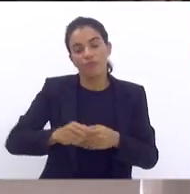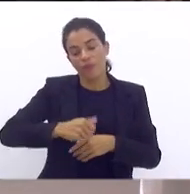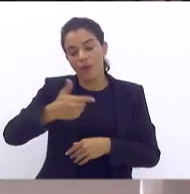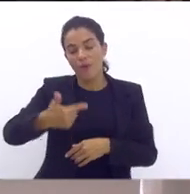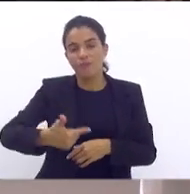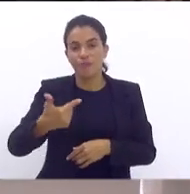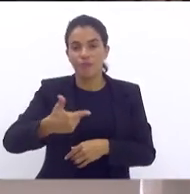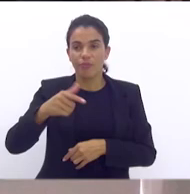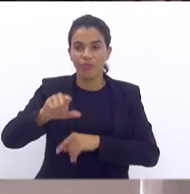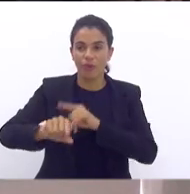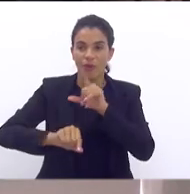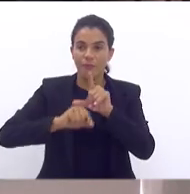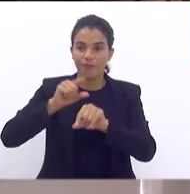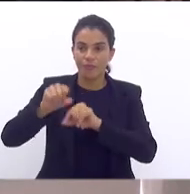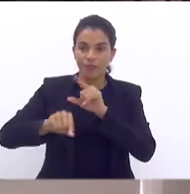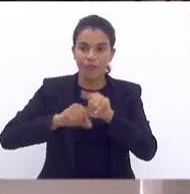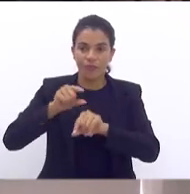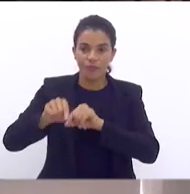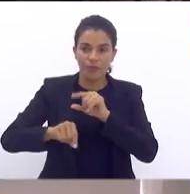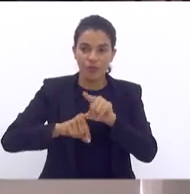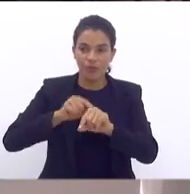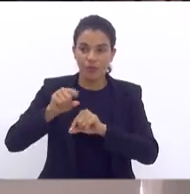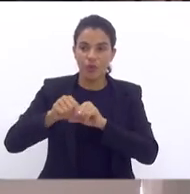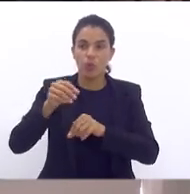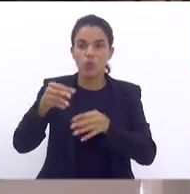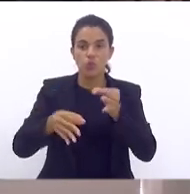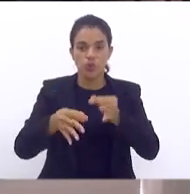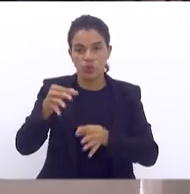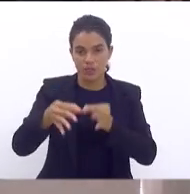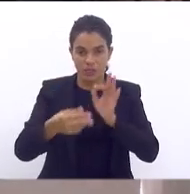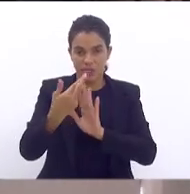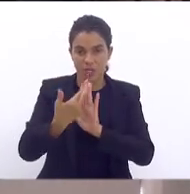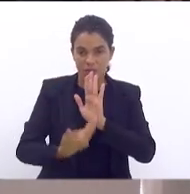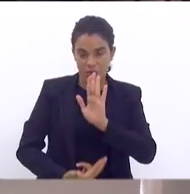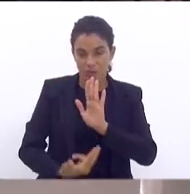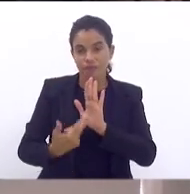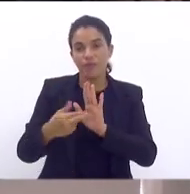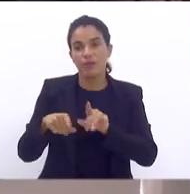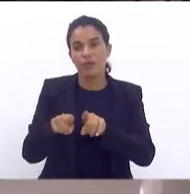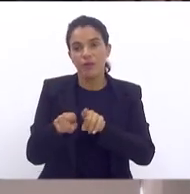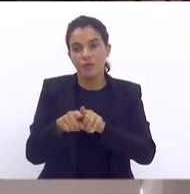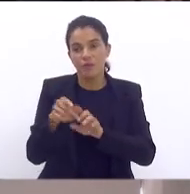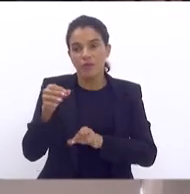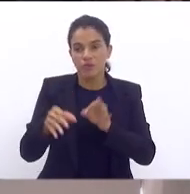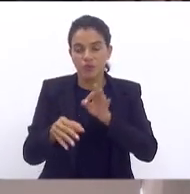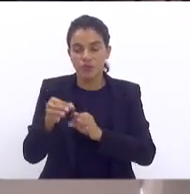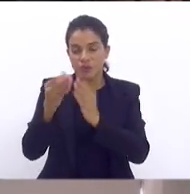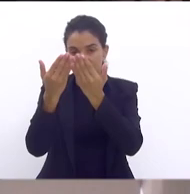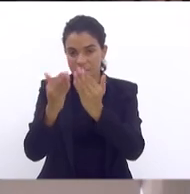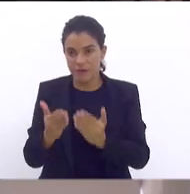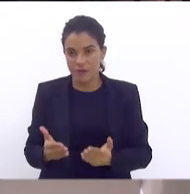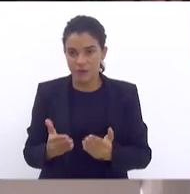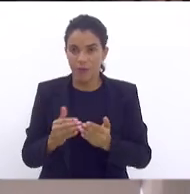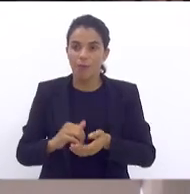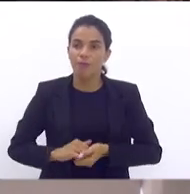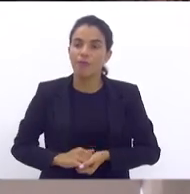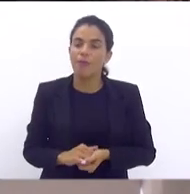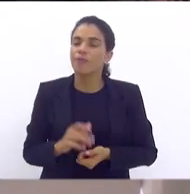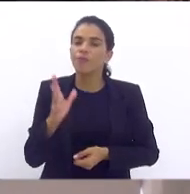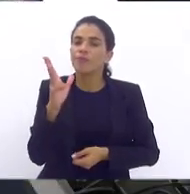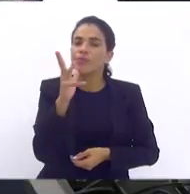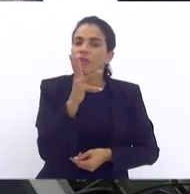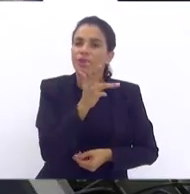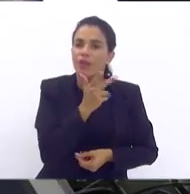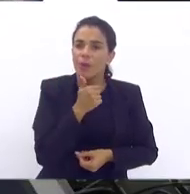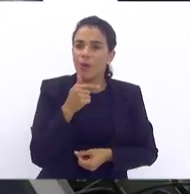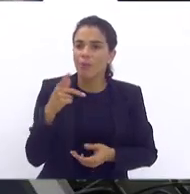ser serão sorteados os juízes relatores e o juiz relator e o juiz revisor. Perdão, então, quanto tempo demora? Porque